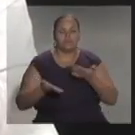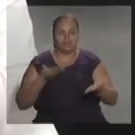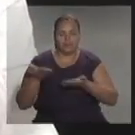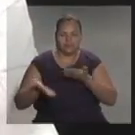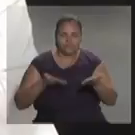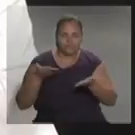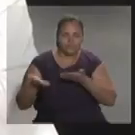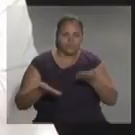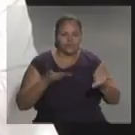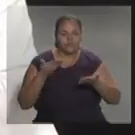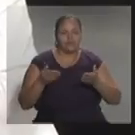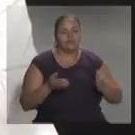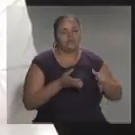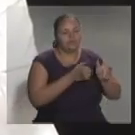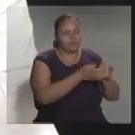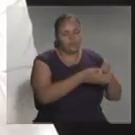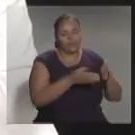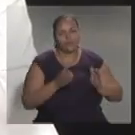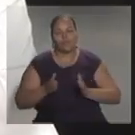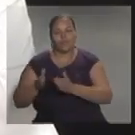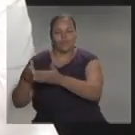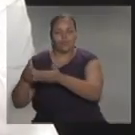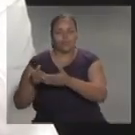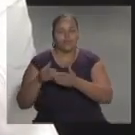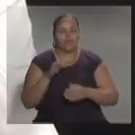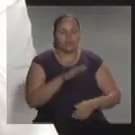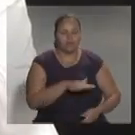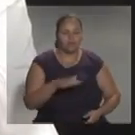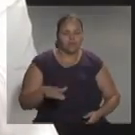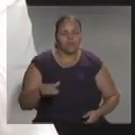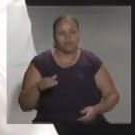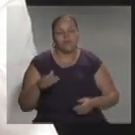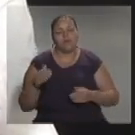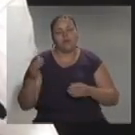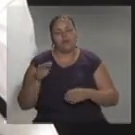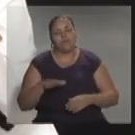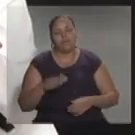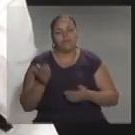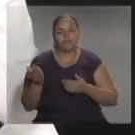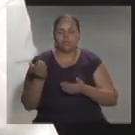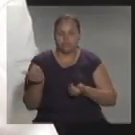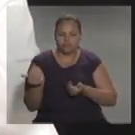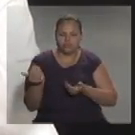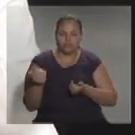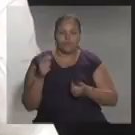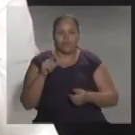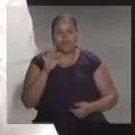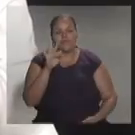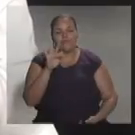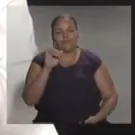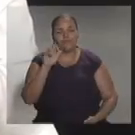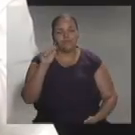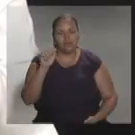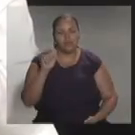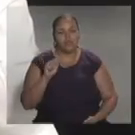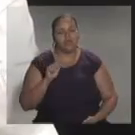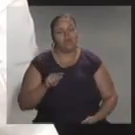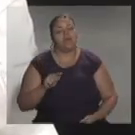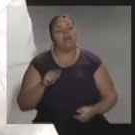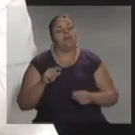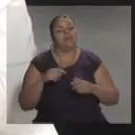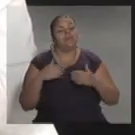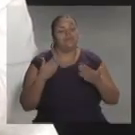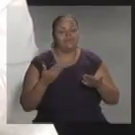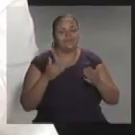atendidos pelas instituições que são ligadas à Fundação para a Infância e Adolescência, né, que é a FIA, e essa fundação,